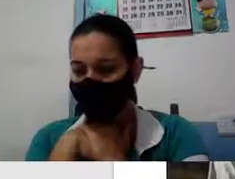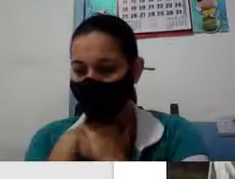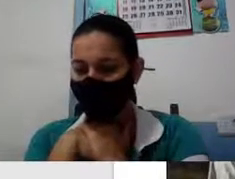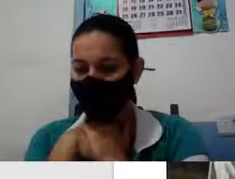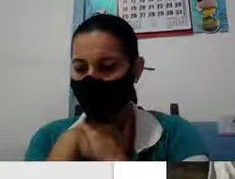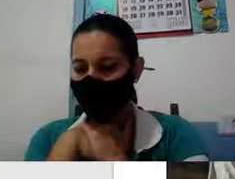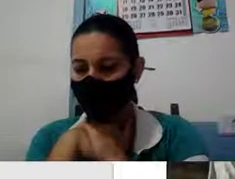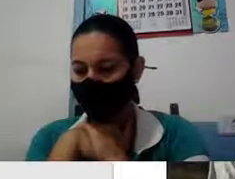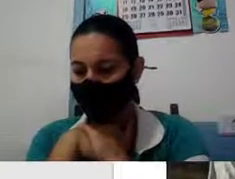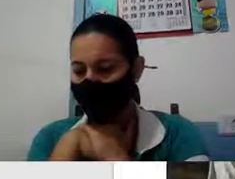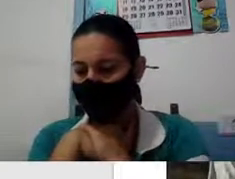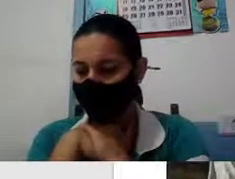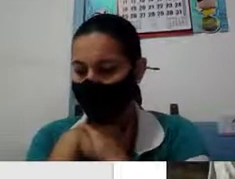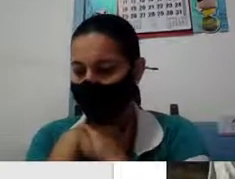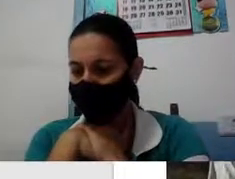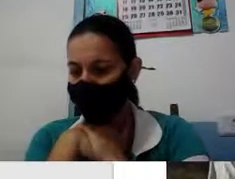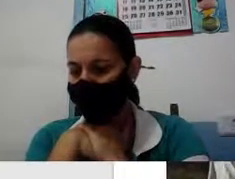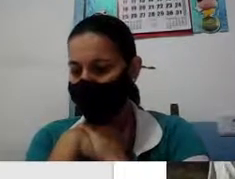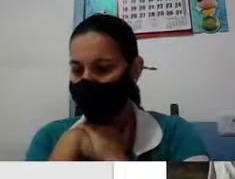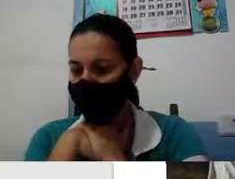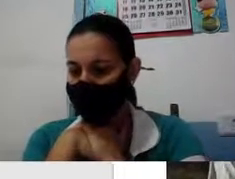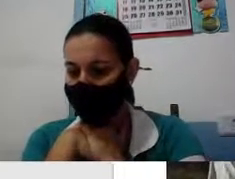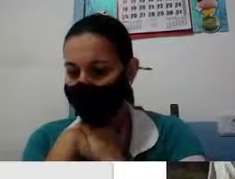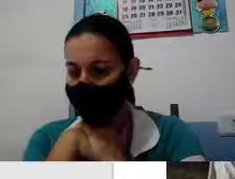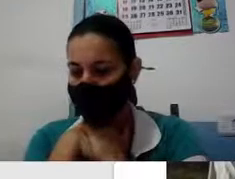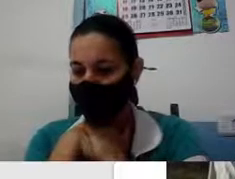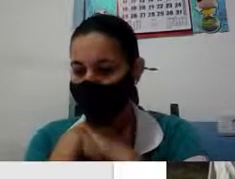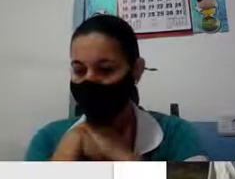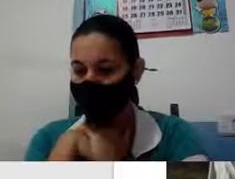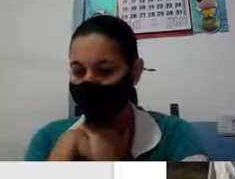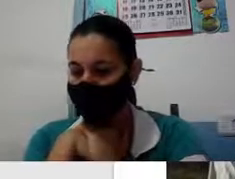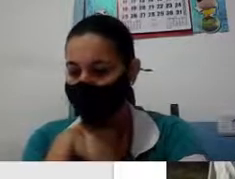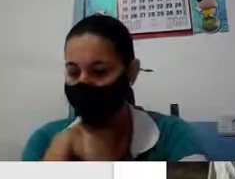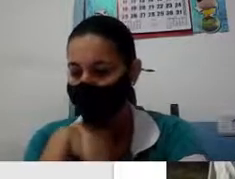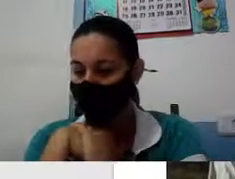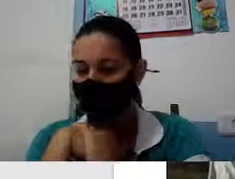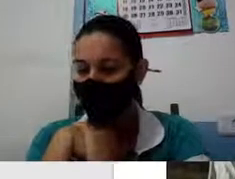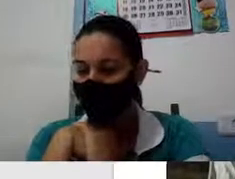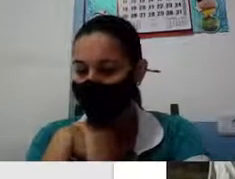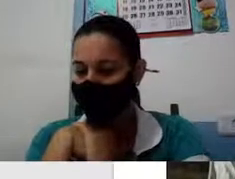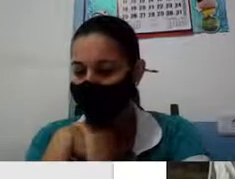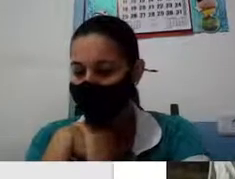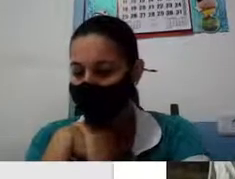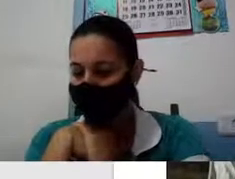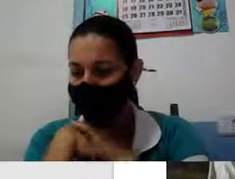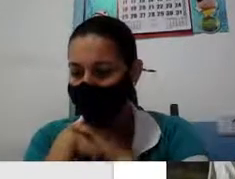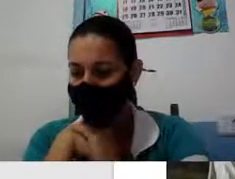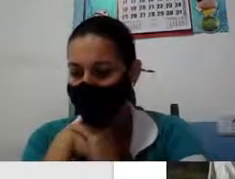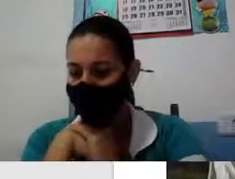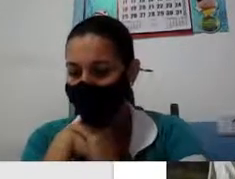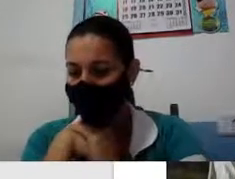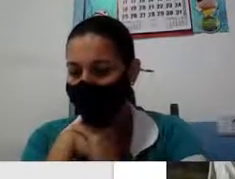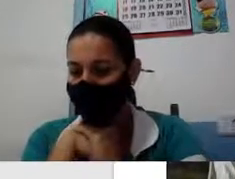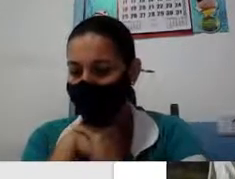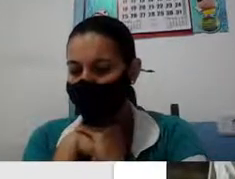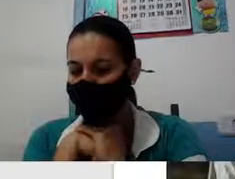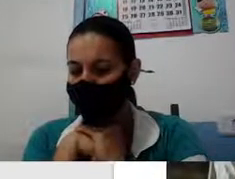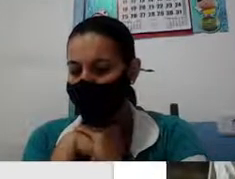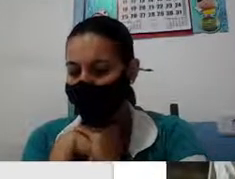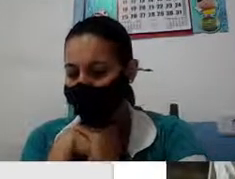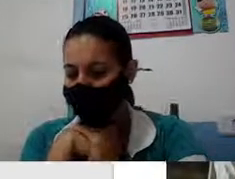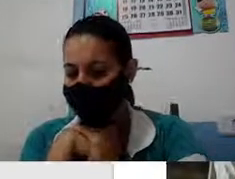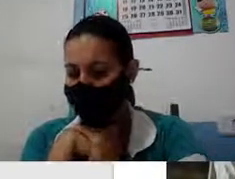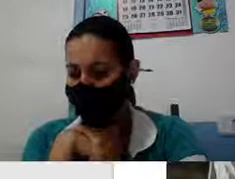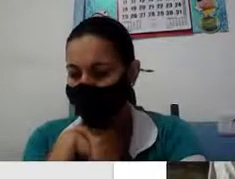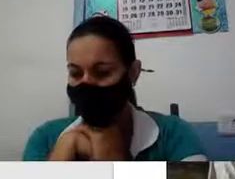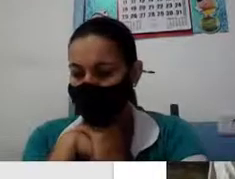Cinzas, Sermão do Bom Sucesso das Armas de Portugal contra a Holanda, Sermão do Mandato, Sermão da Primeira Dominga